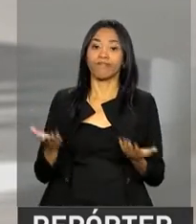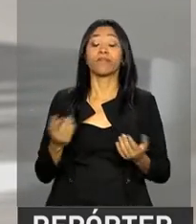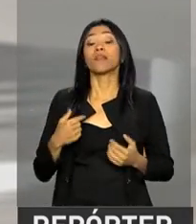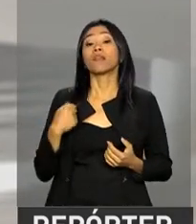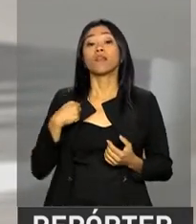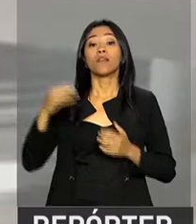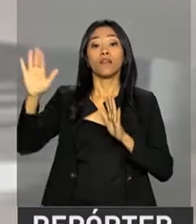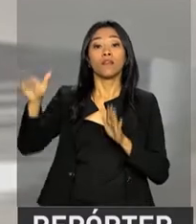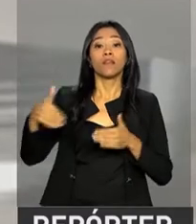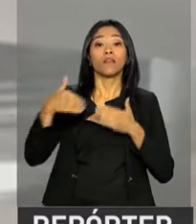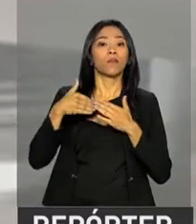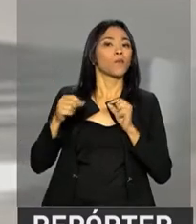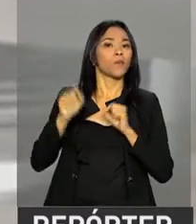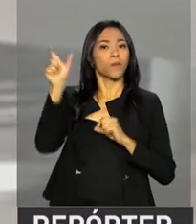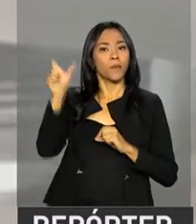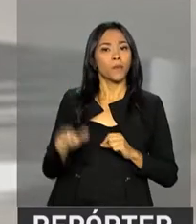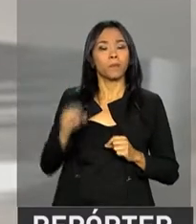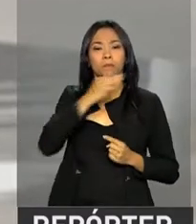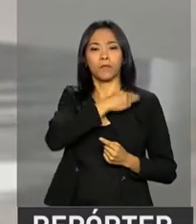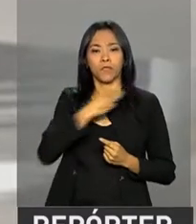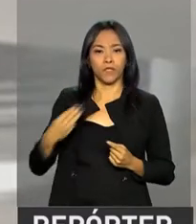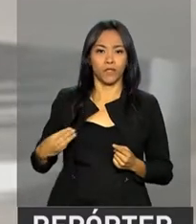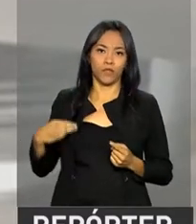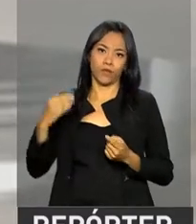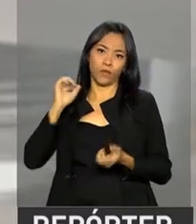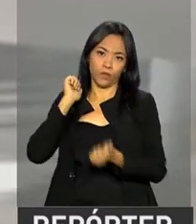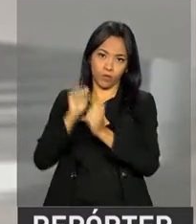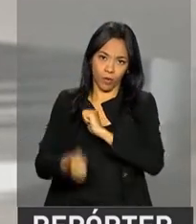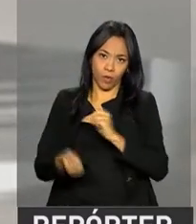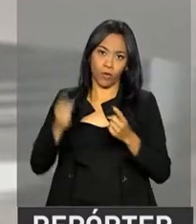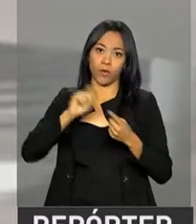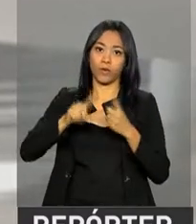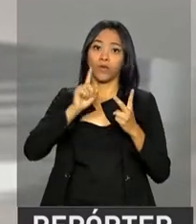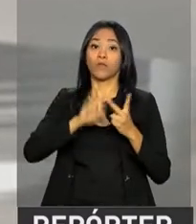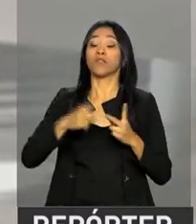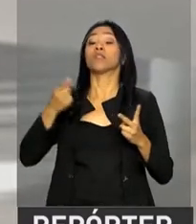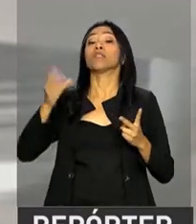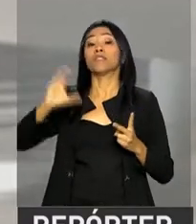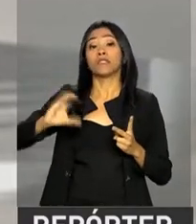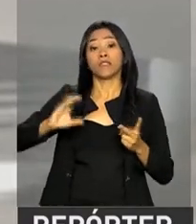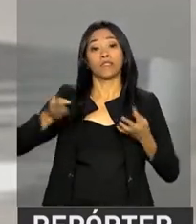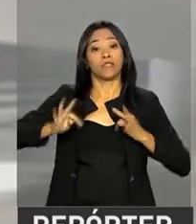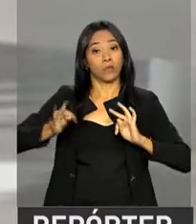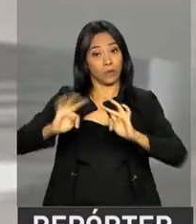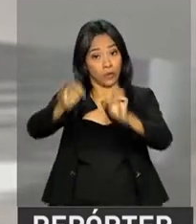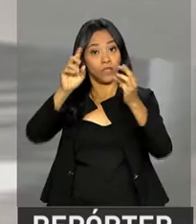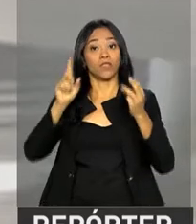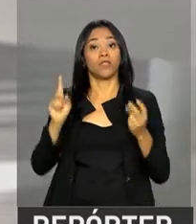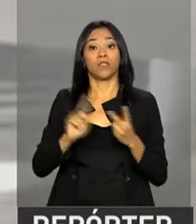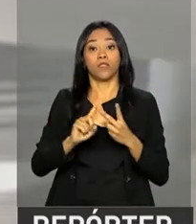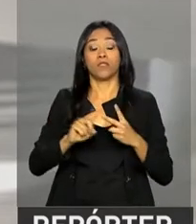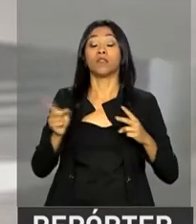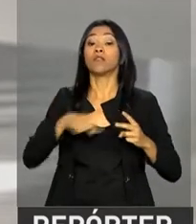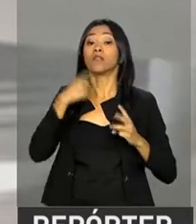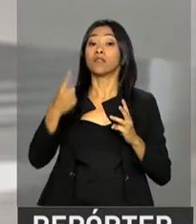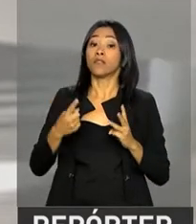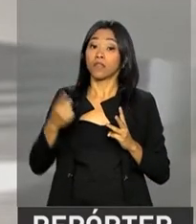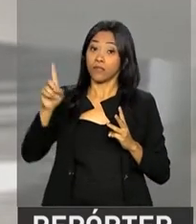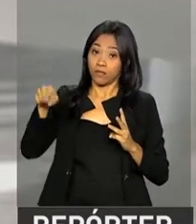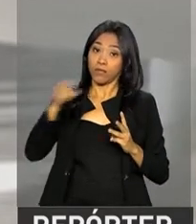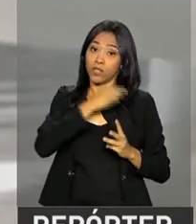recebe tem reuniões com os ministros do esporte no natal desse ano da ciência tecnologia e inovações e comunicações gilberto